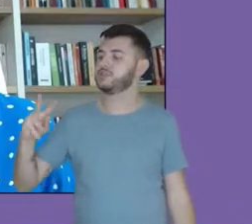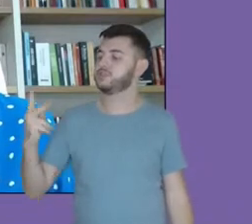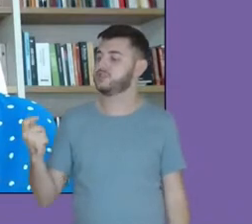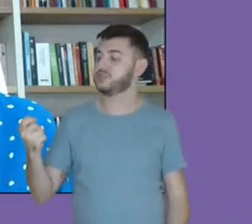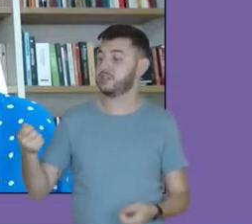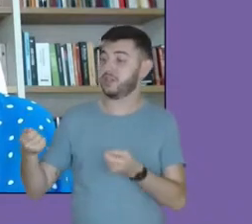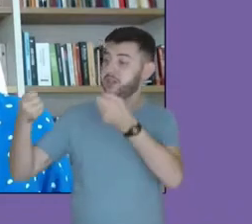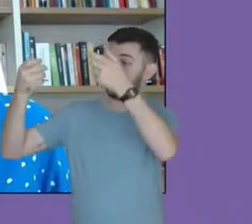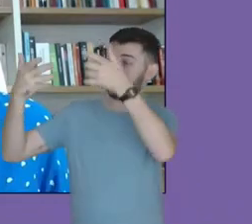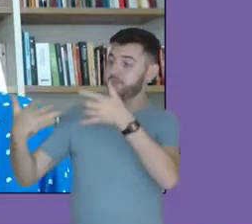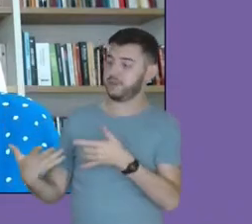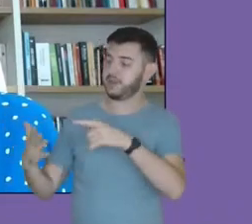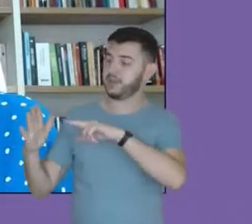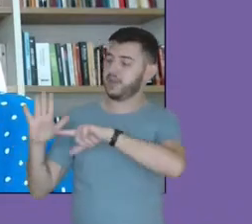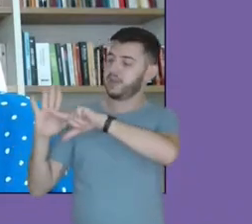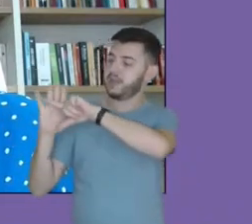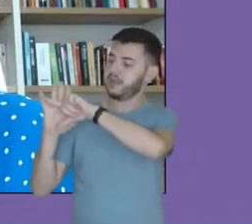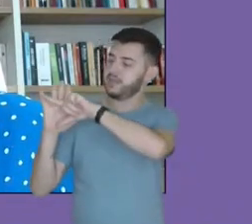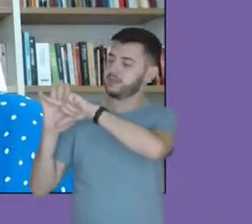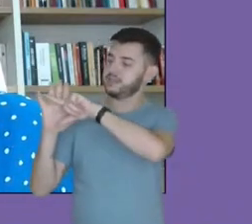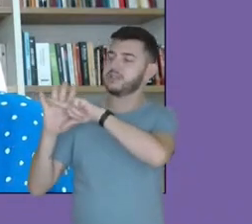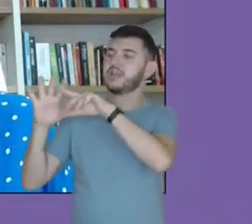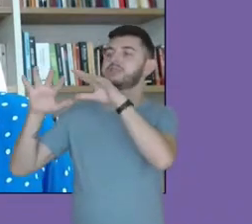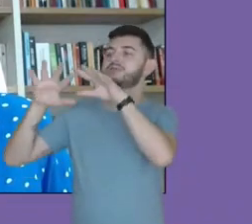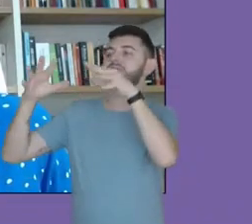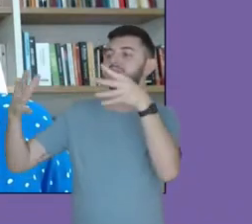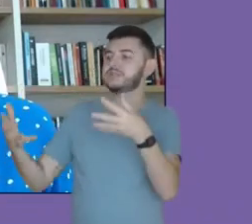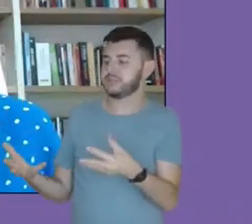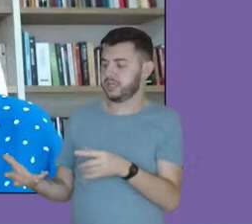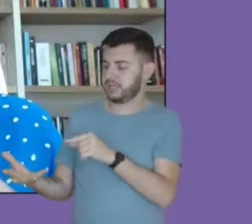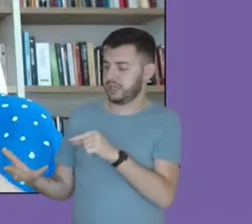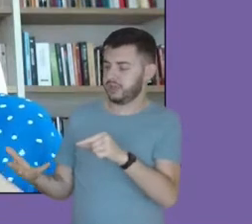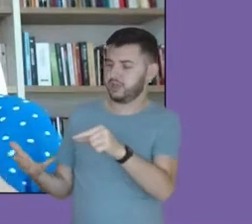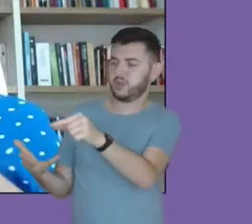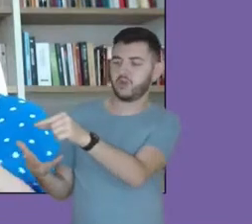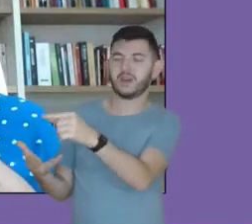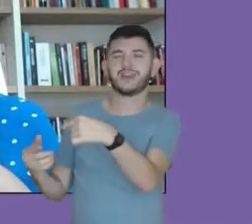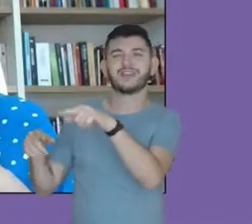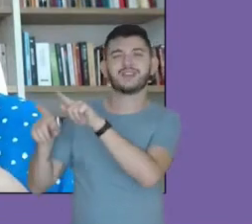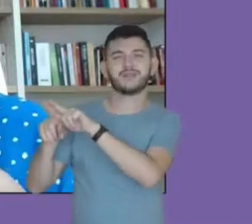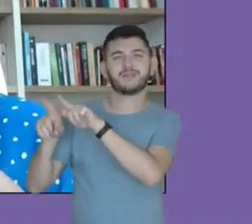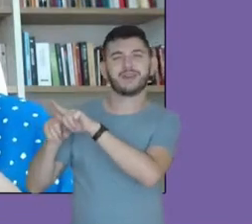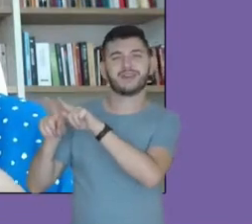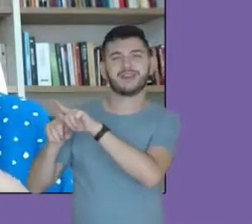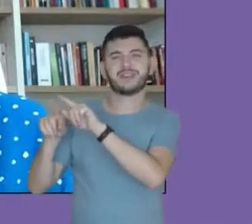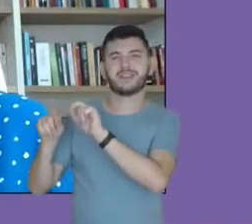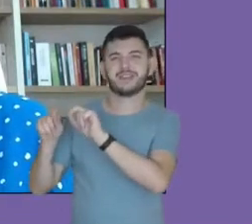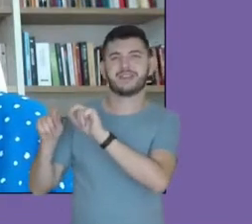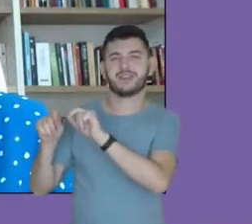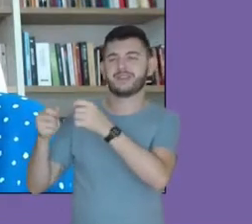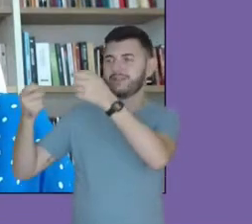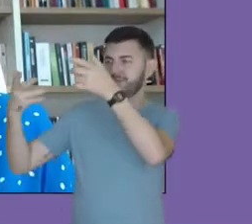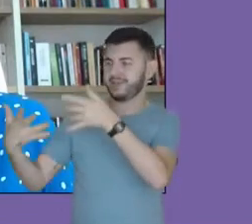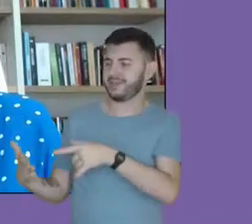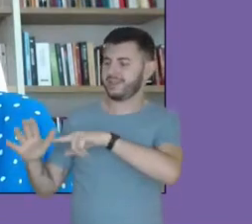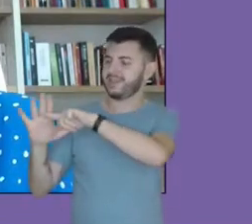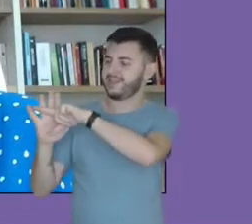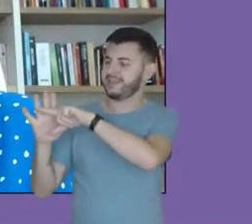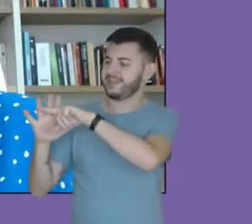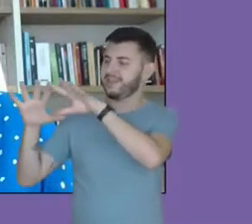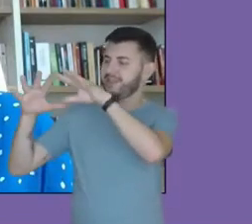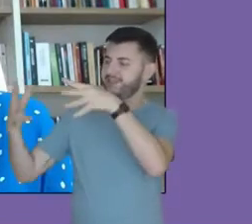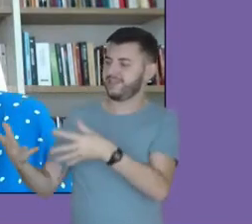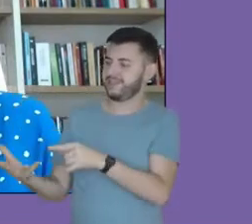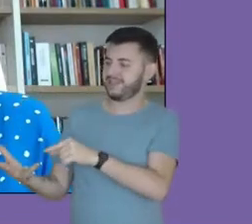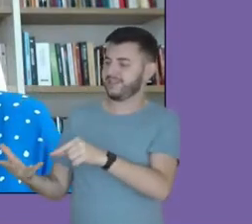da legislação internacional e ao tratar da legislação nacional, basicamente da